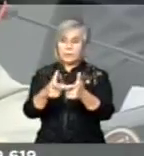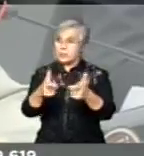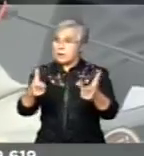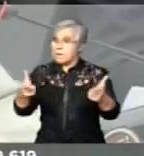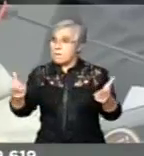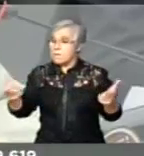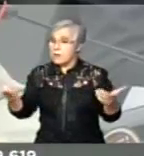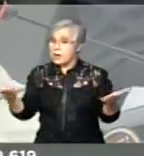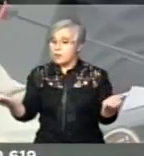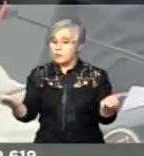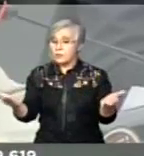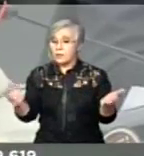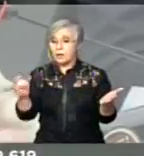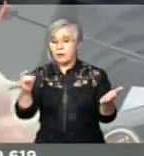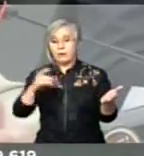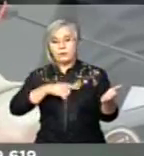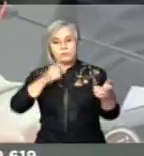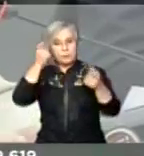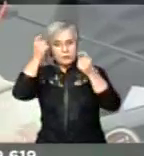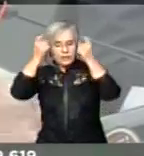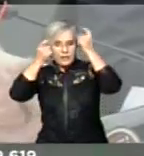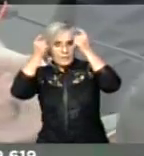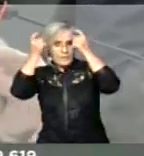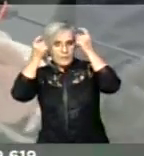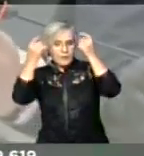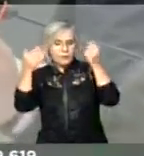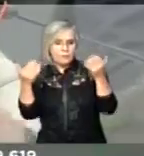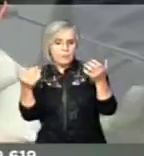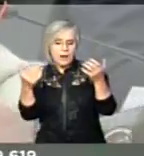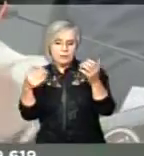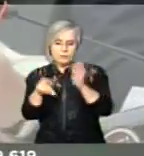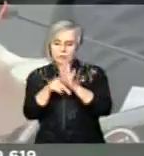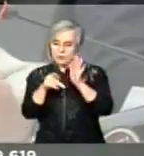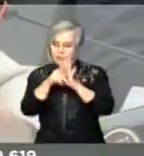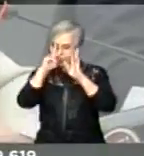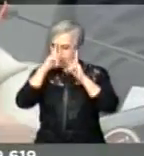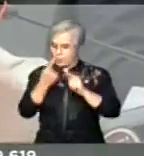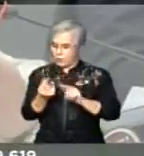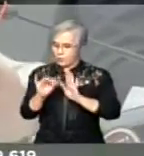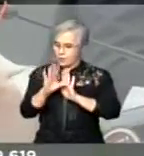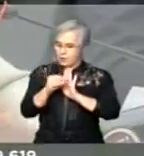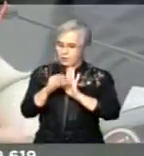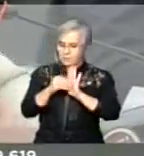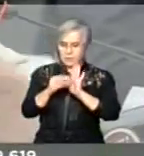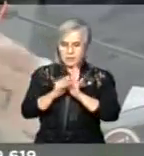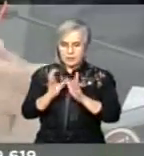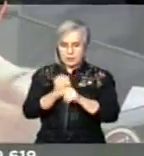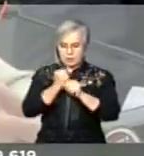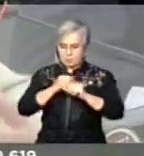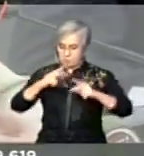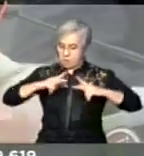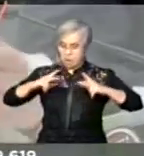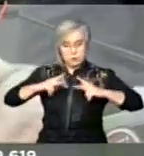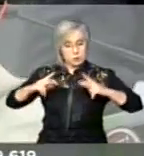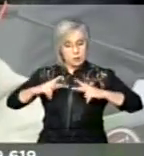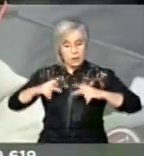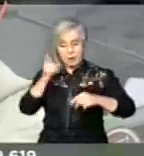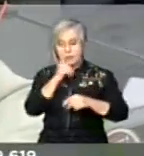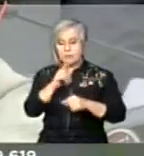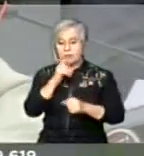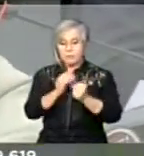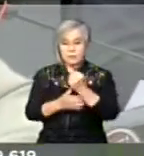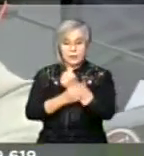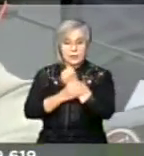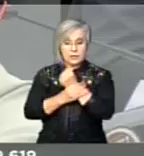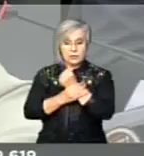eu, só se preocupa fundamentalmente com as suas emendas orçamentárias individuais para garantir reprodução